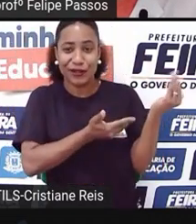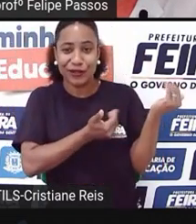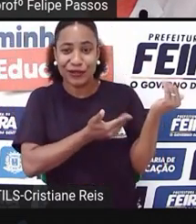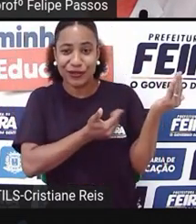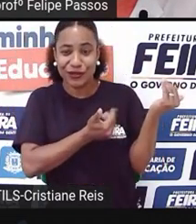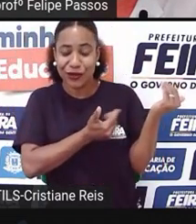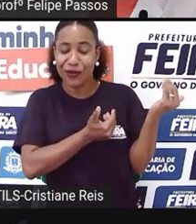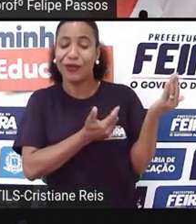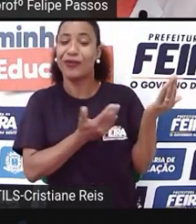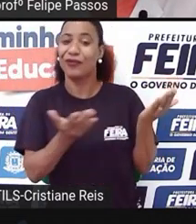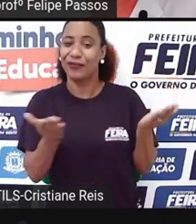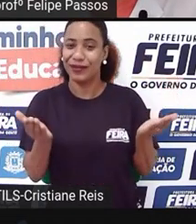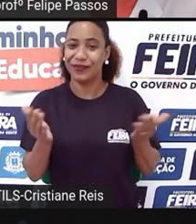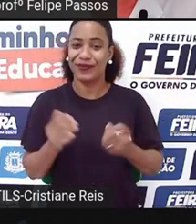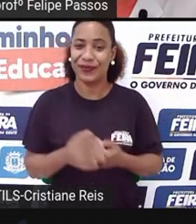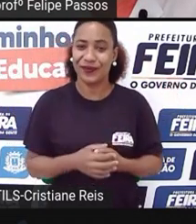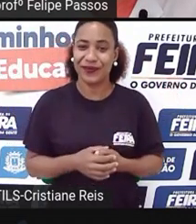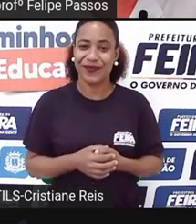um